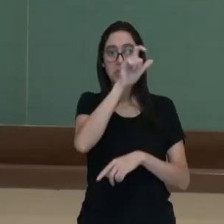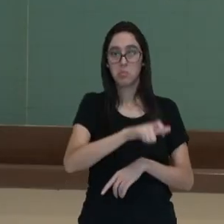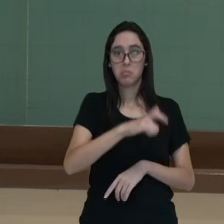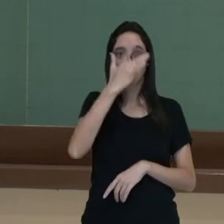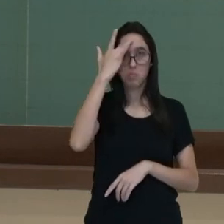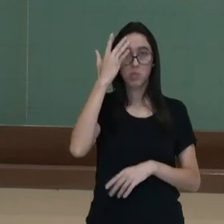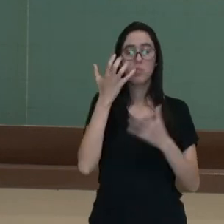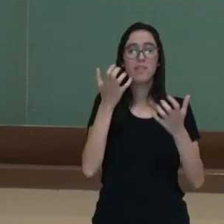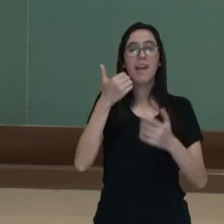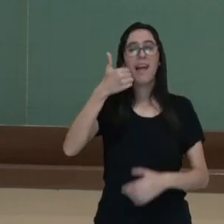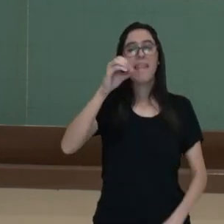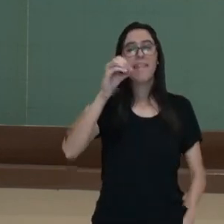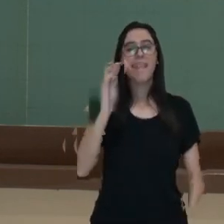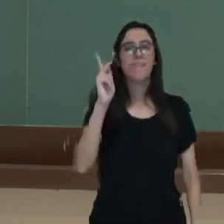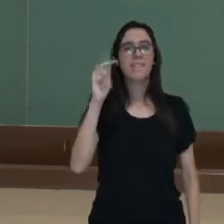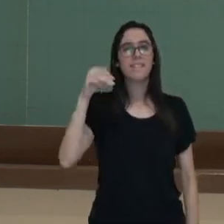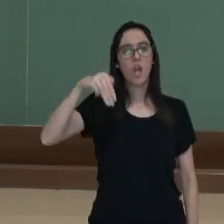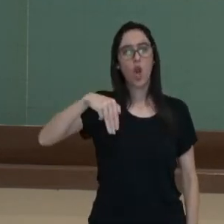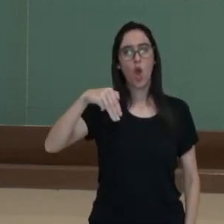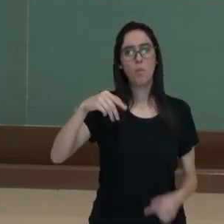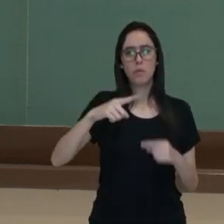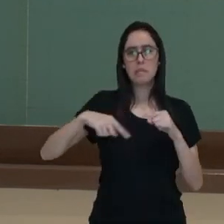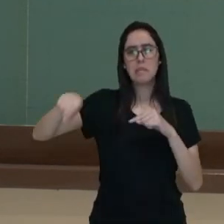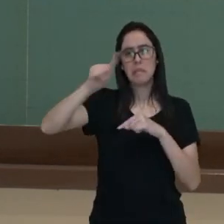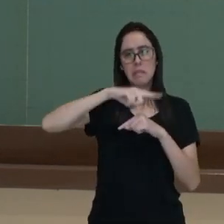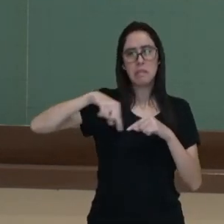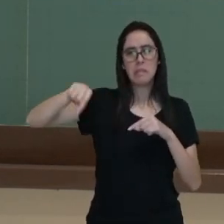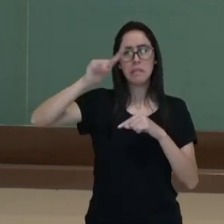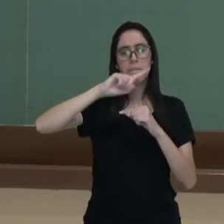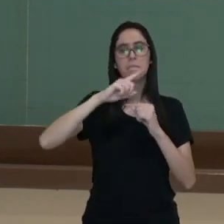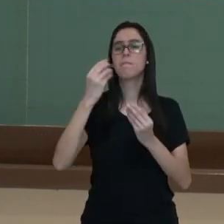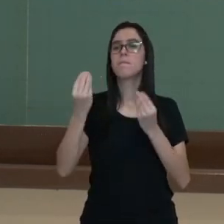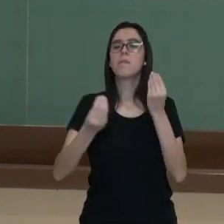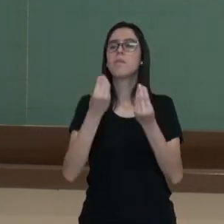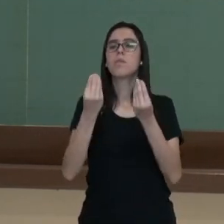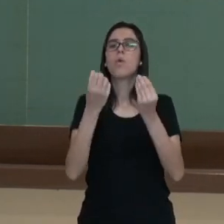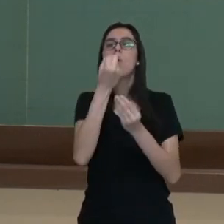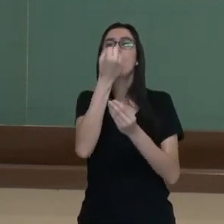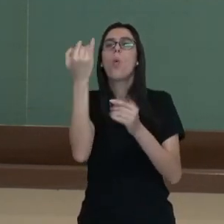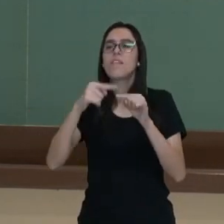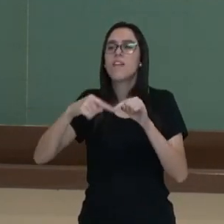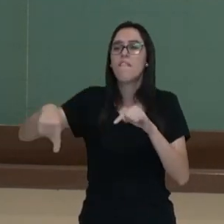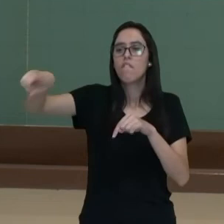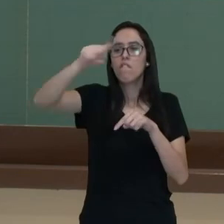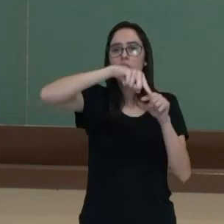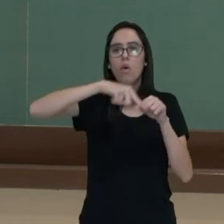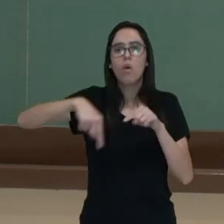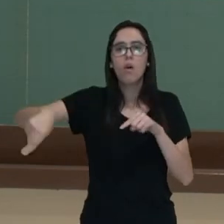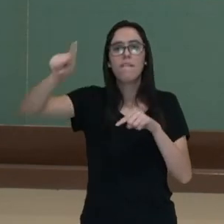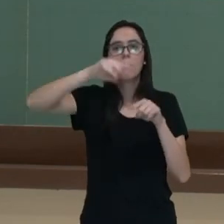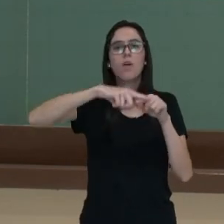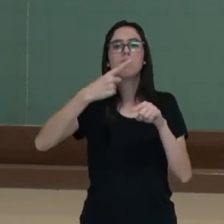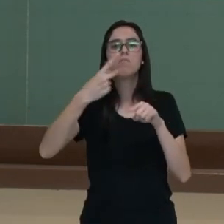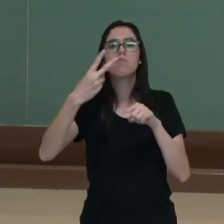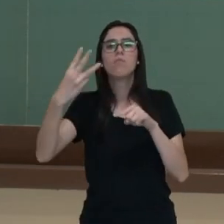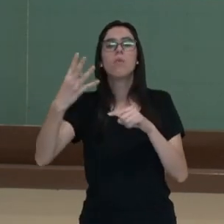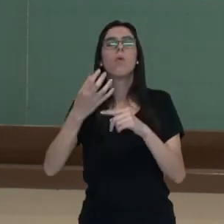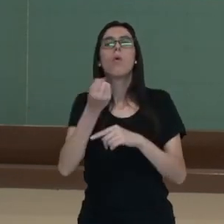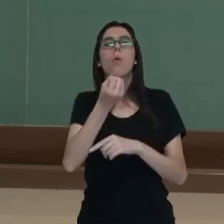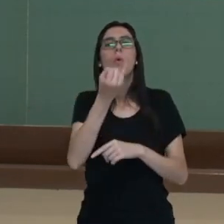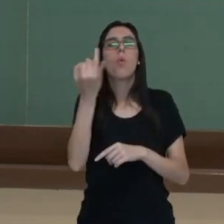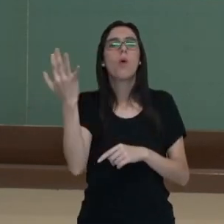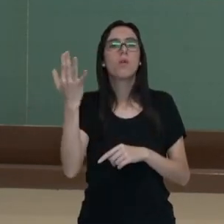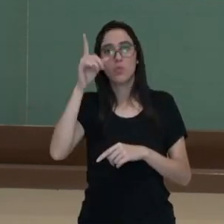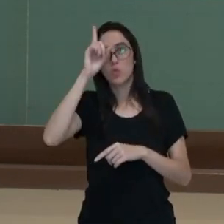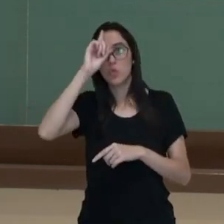10 km diariamente. Determine o número mínimo de voltas completas que ele deve dar nessa pista a cada